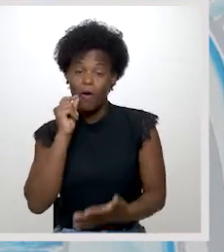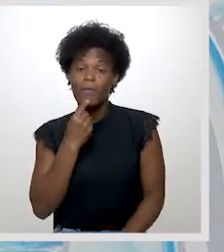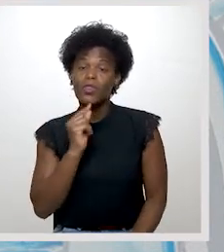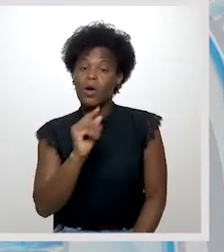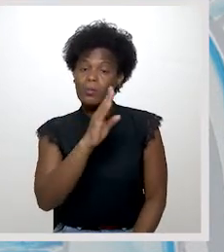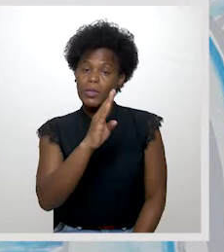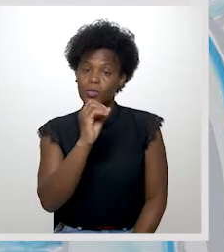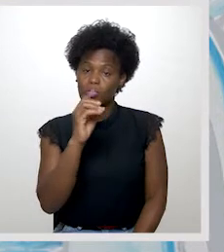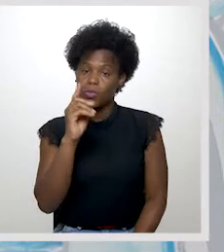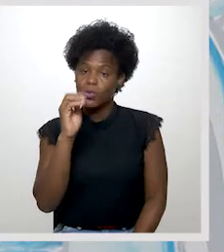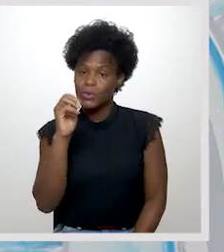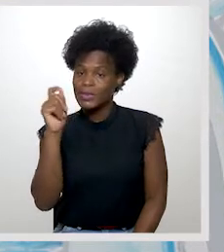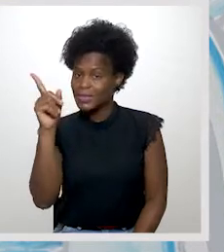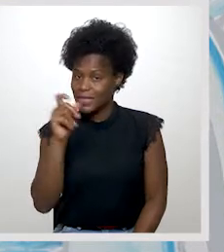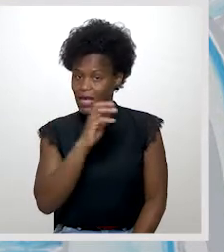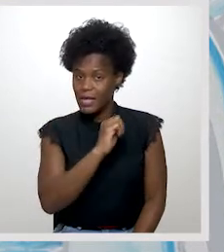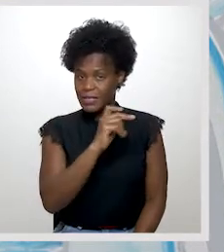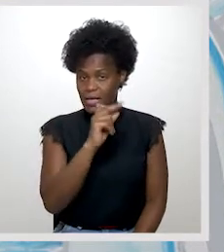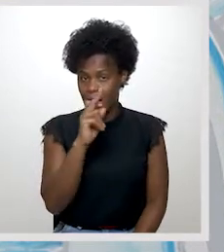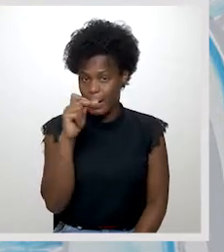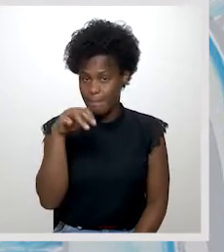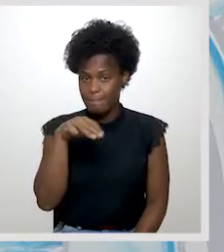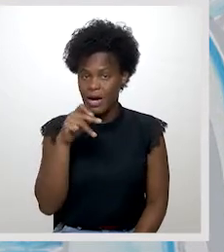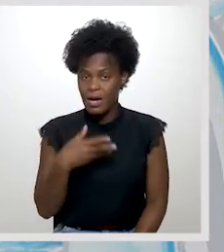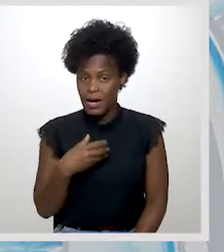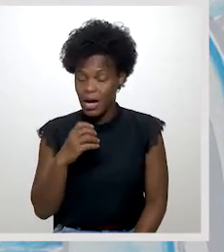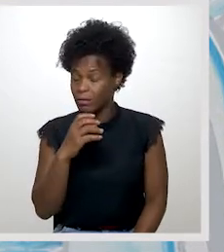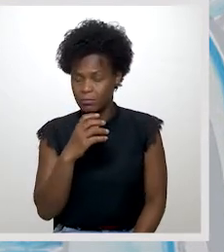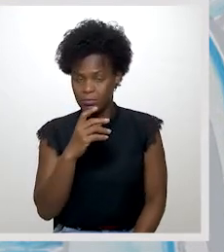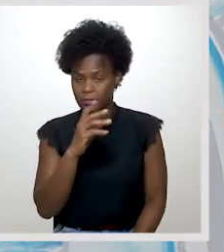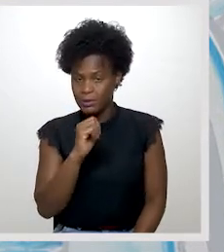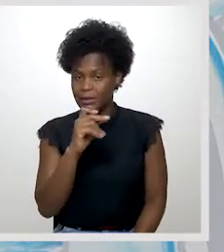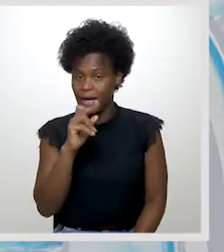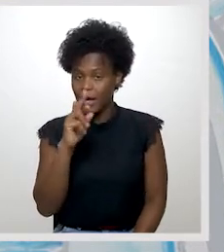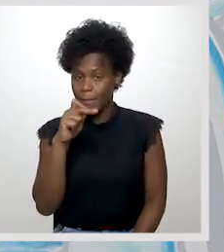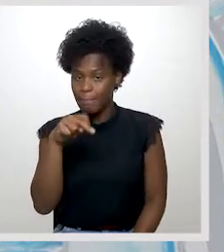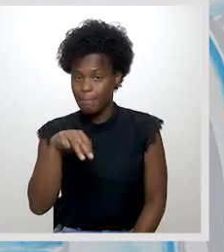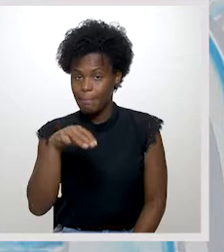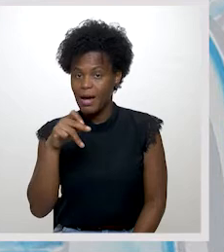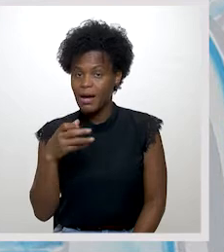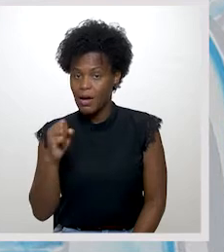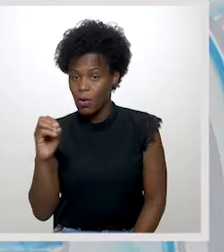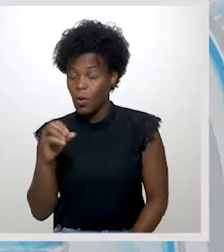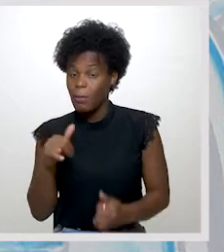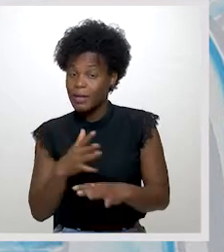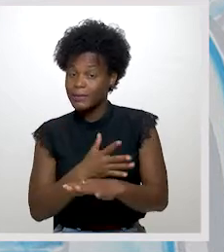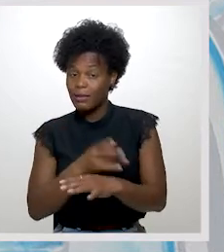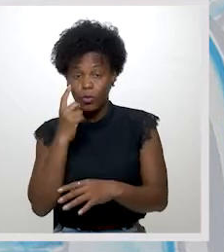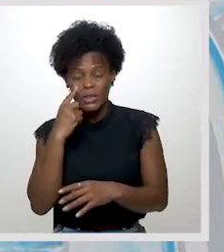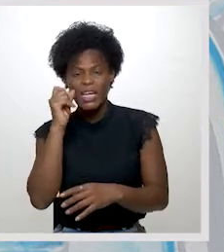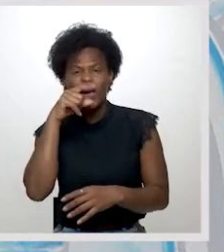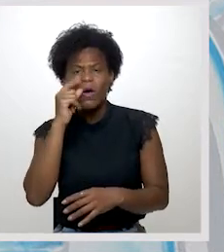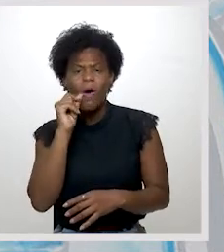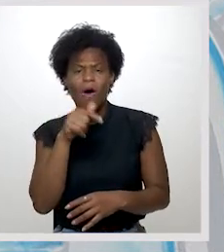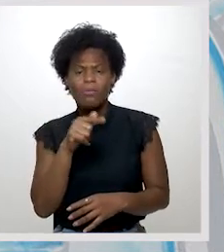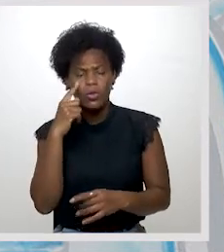Saramago. Para começarmos, vamos conhecer quem foi o José Saramago, depois falando também no